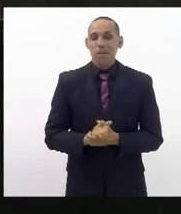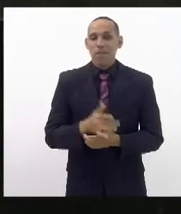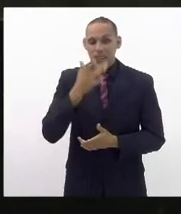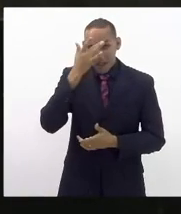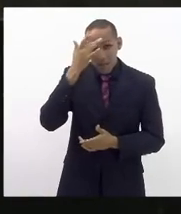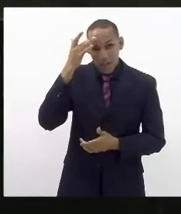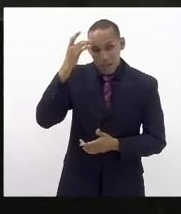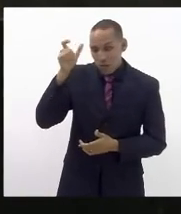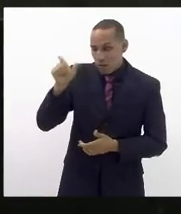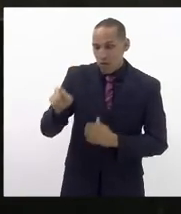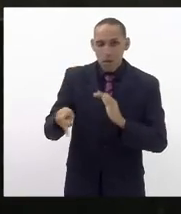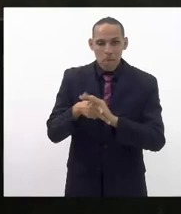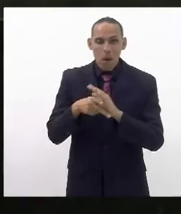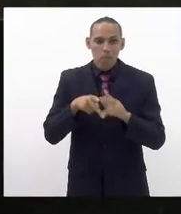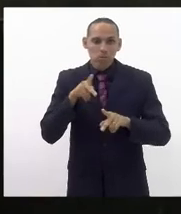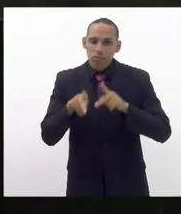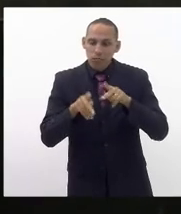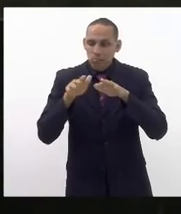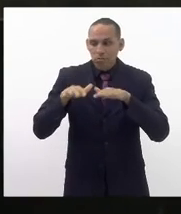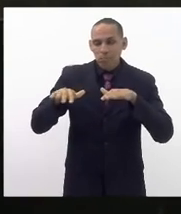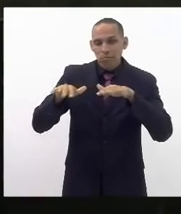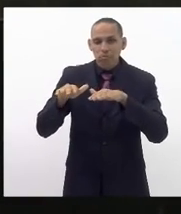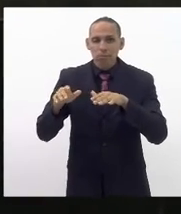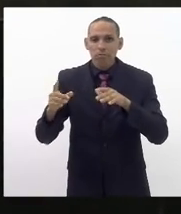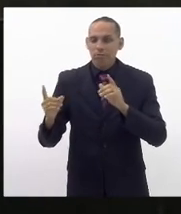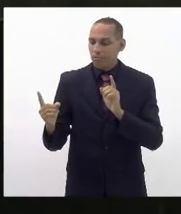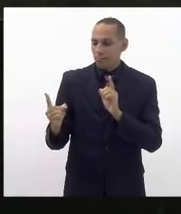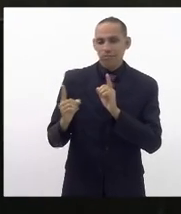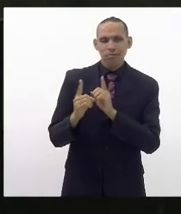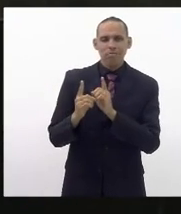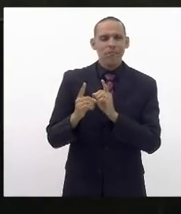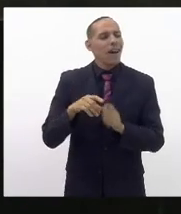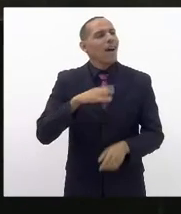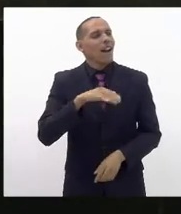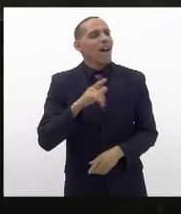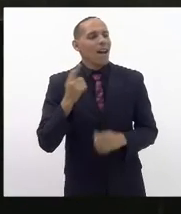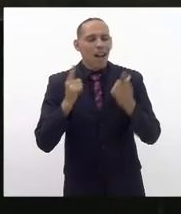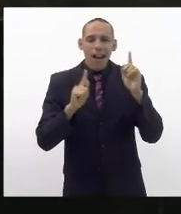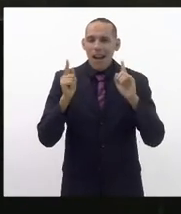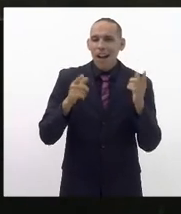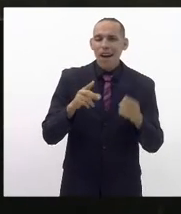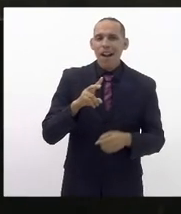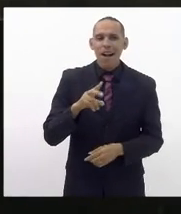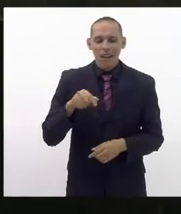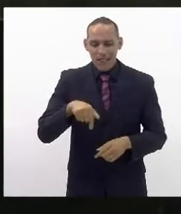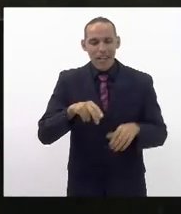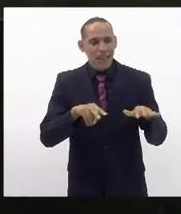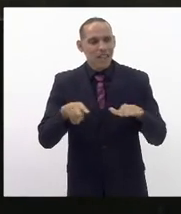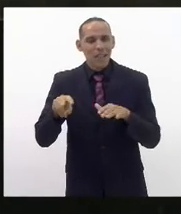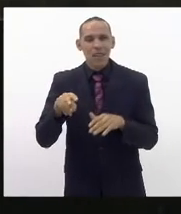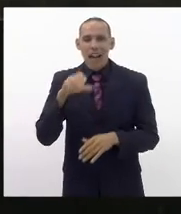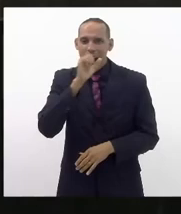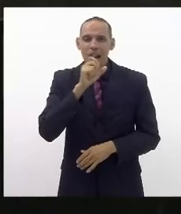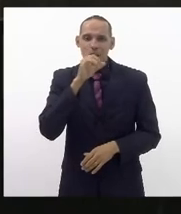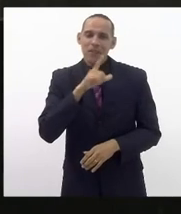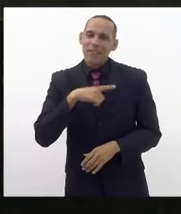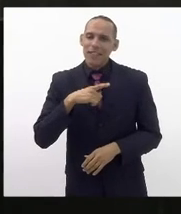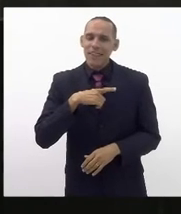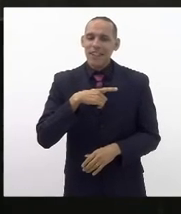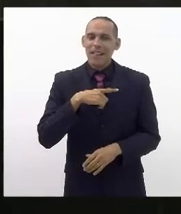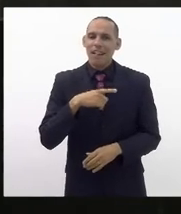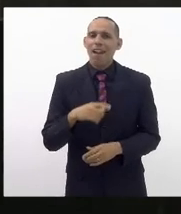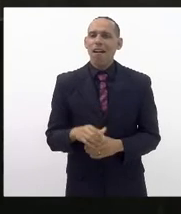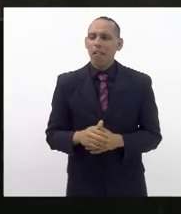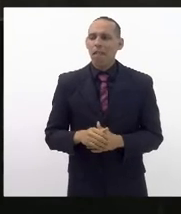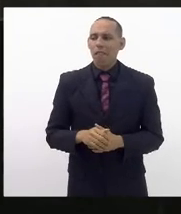pessoa do povo, me encontrando, bom, vai ter carnaval neste final de semana. E aí